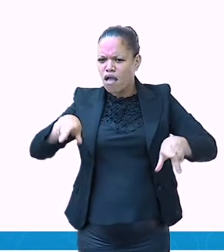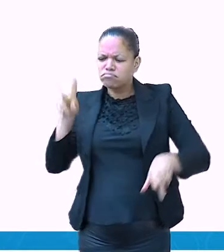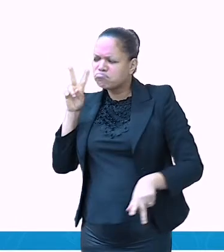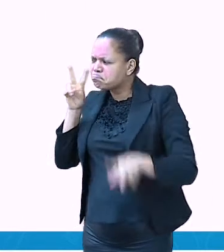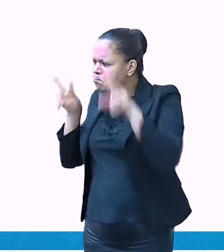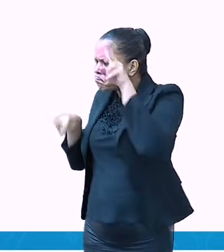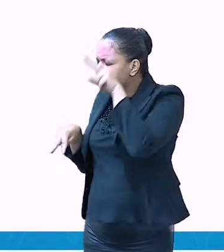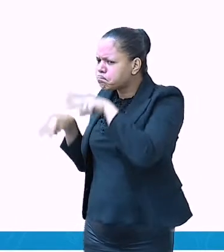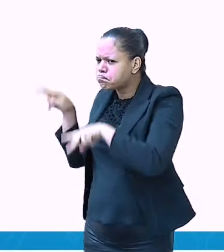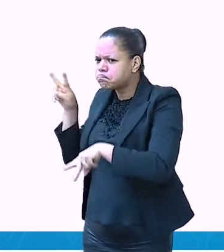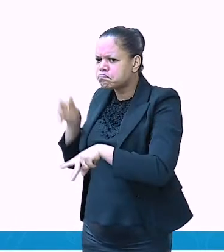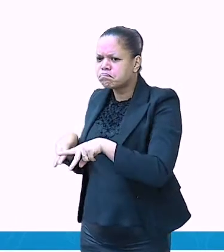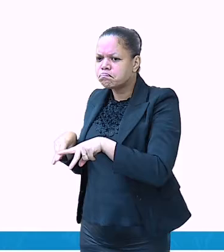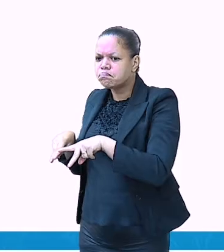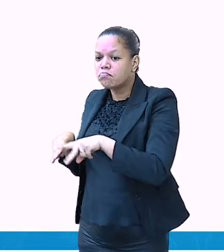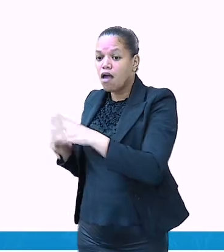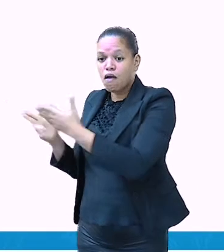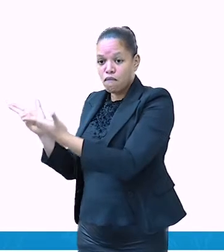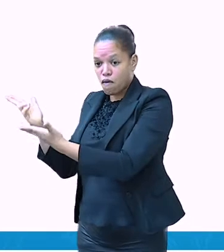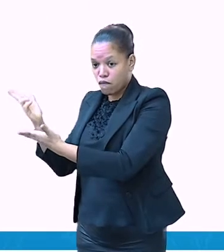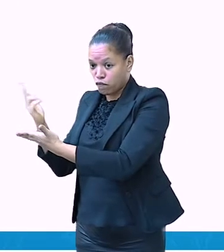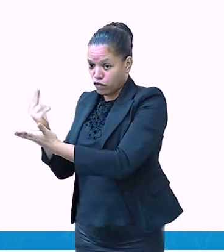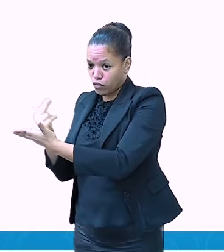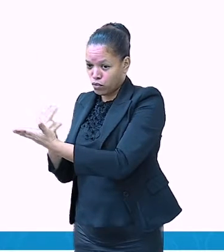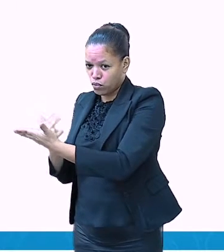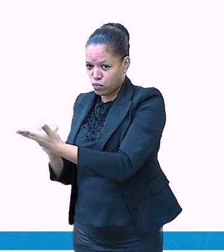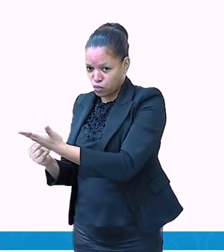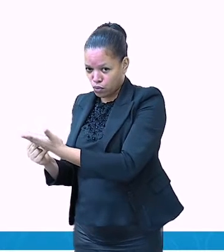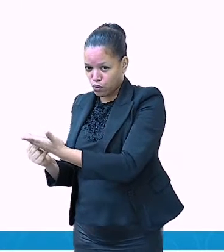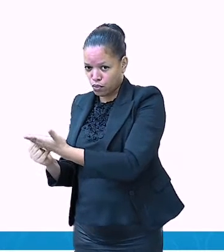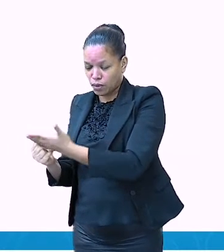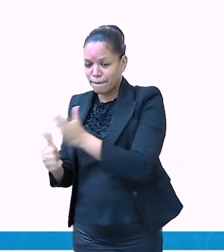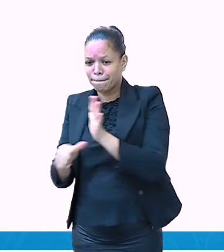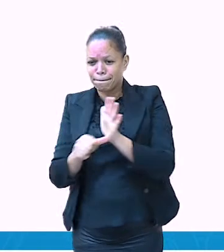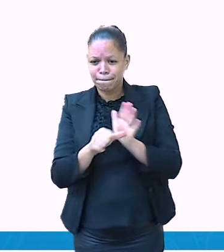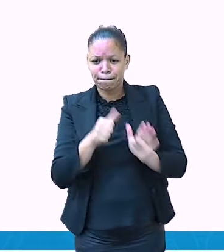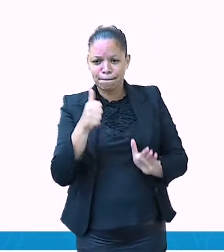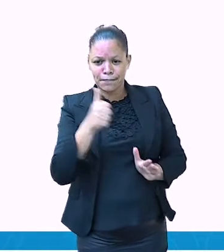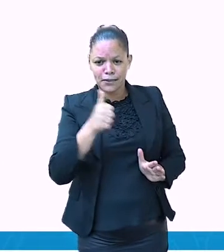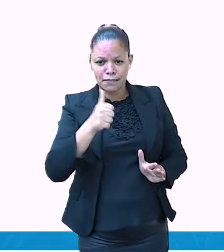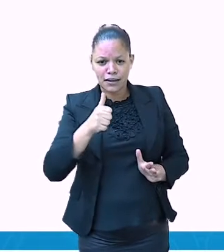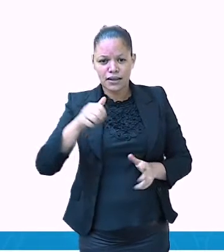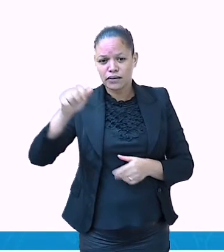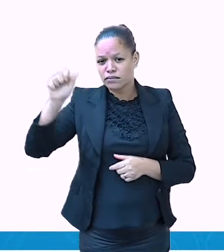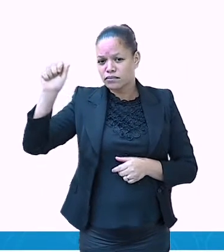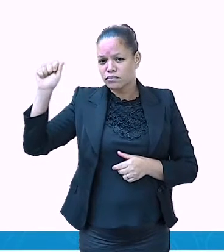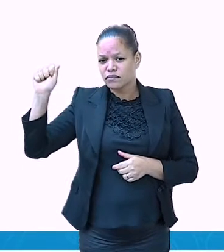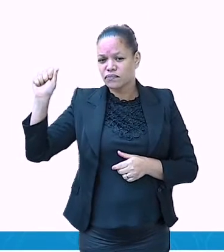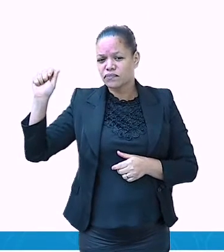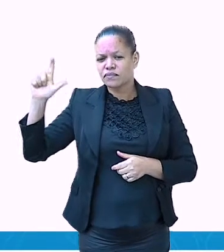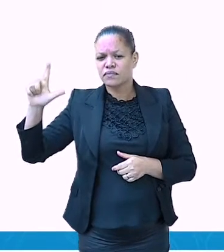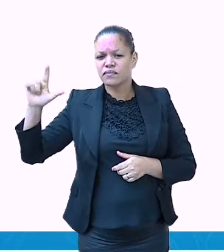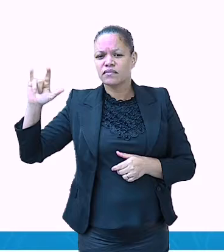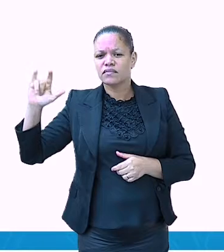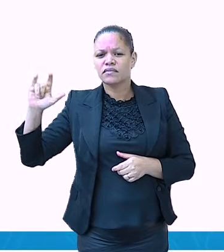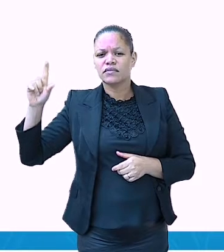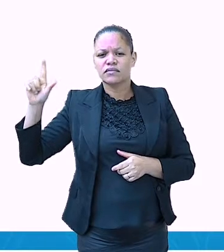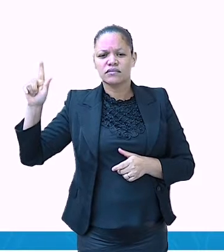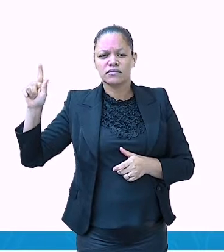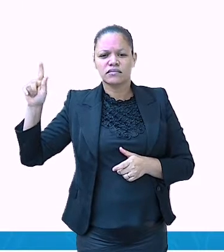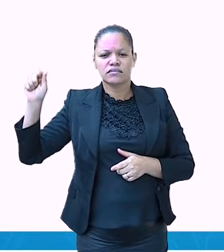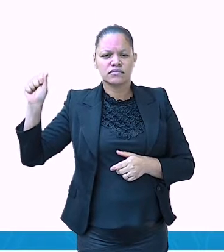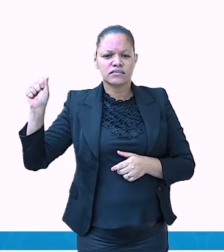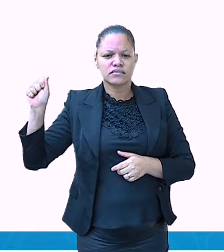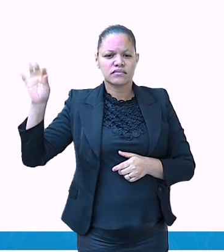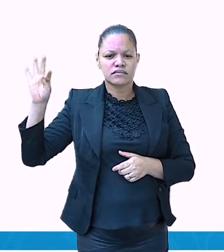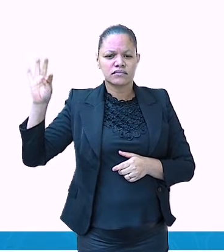imagens. Nós temos aqui um alligator, ele tem essa estrutura ali da boca